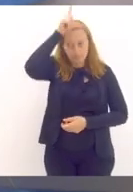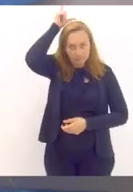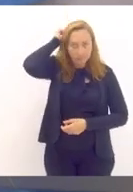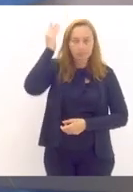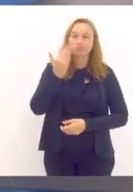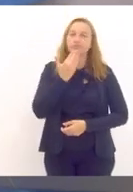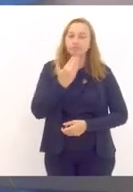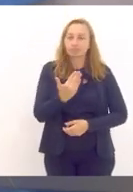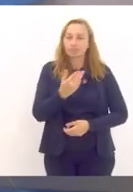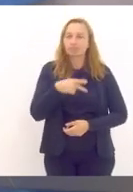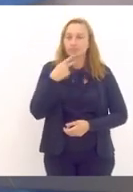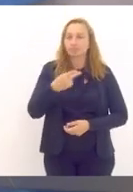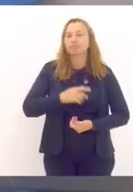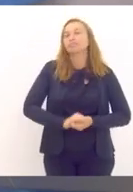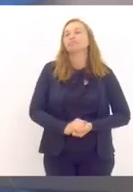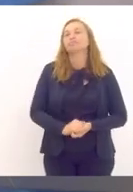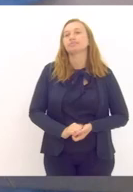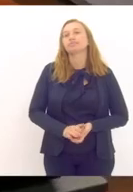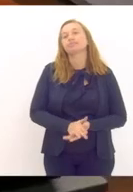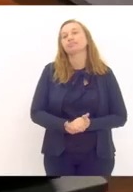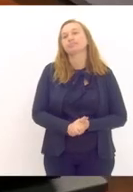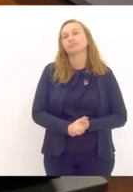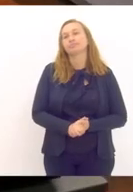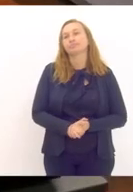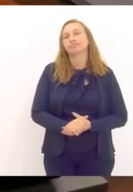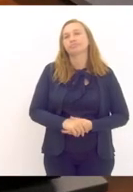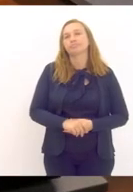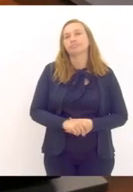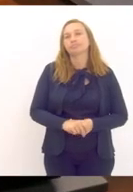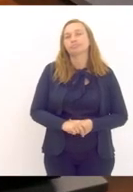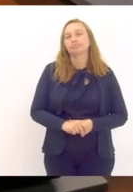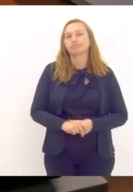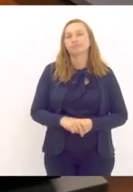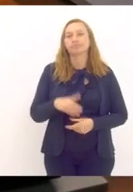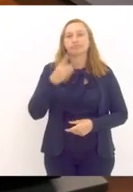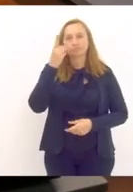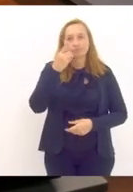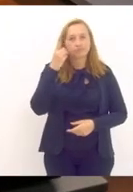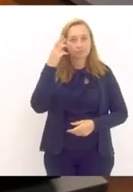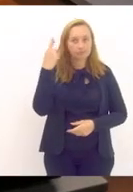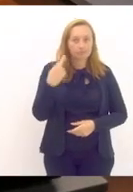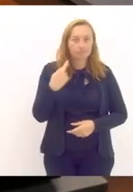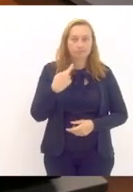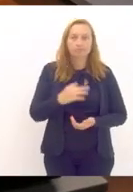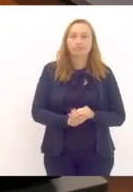pediu a palavra. Deputada Renata.